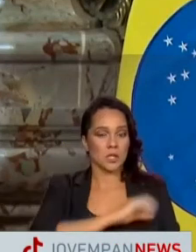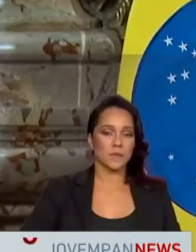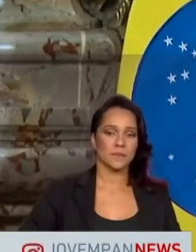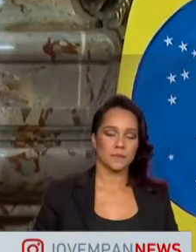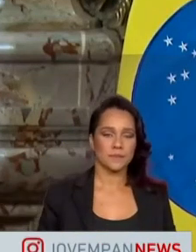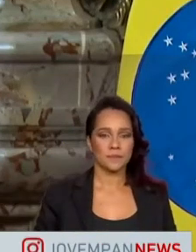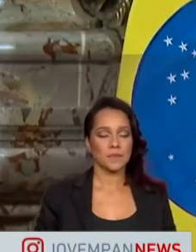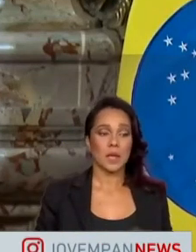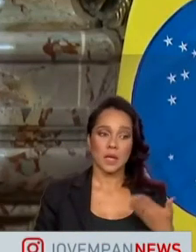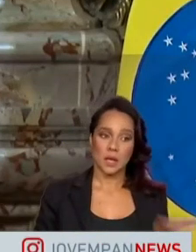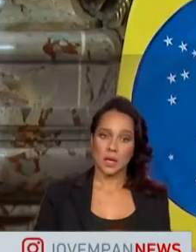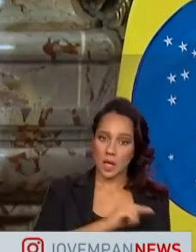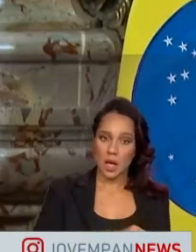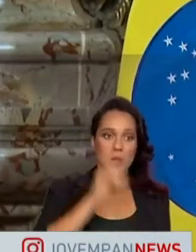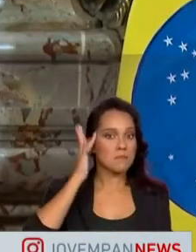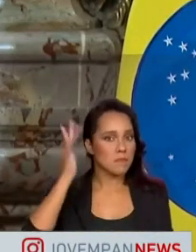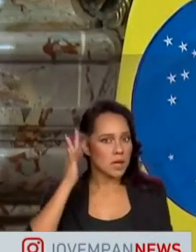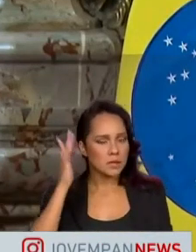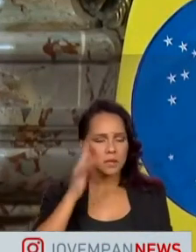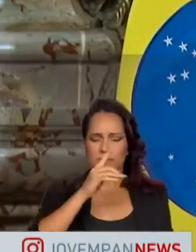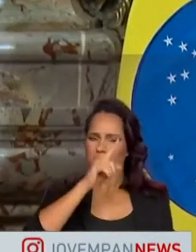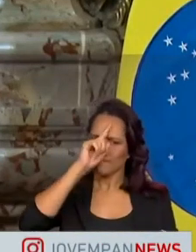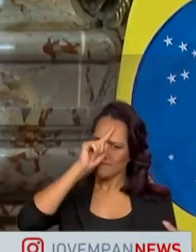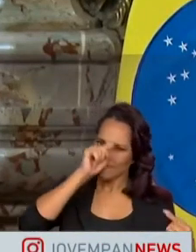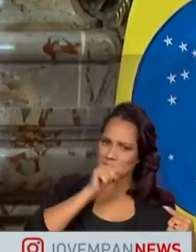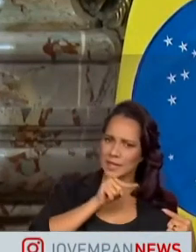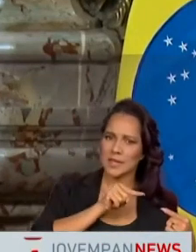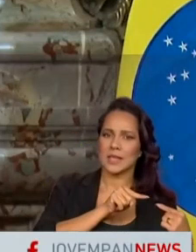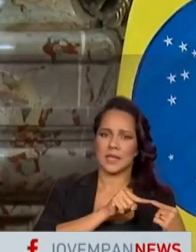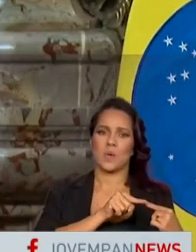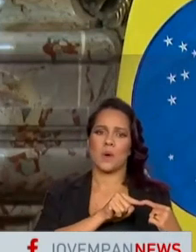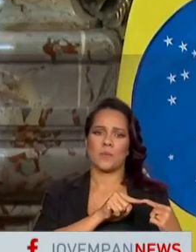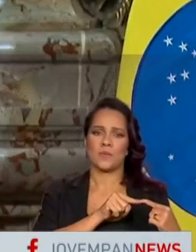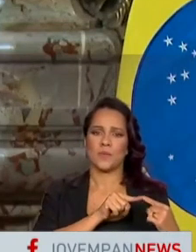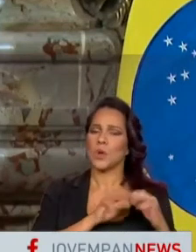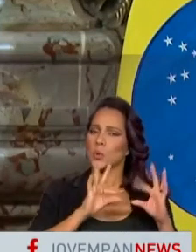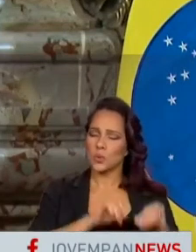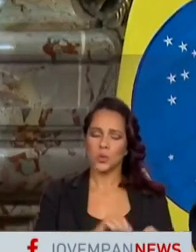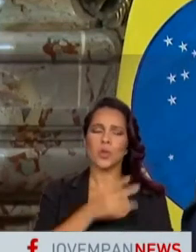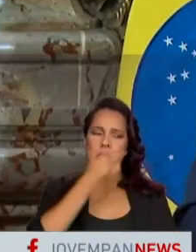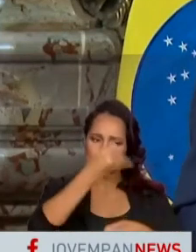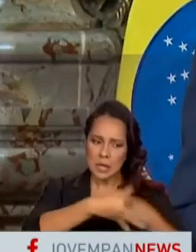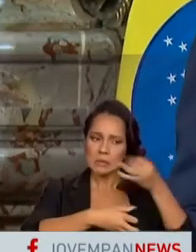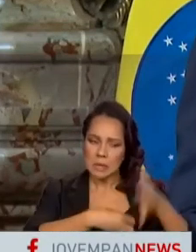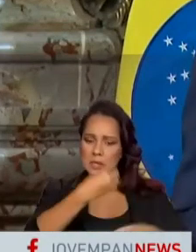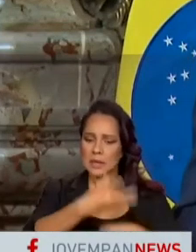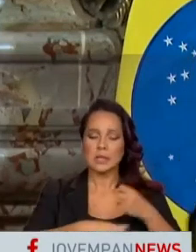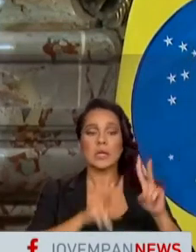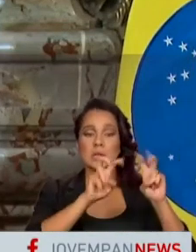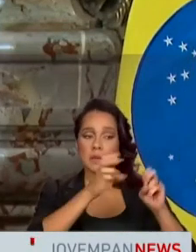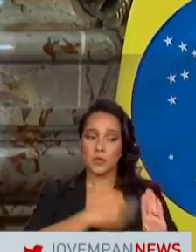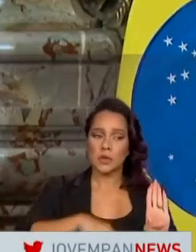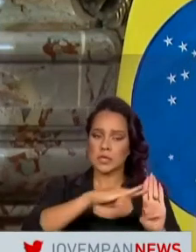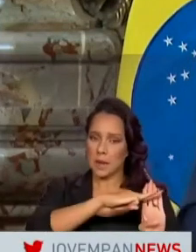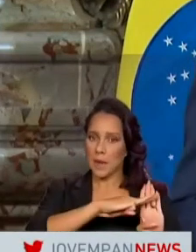com ele. E ele pensa exatamente. E ele pensa exatamente. Com tudo que eu tenho falado sobre a questão das Forças